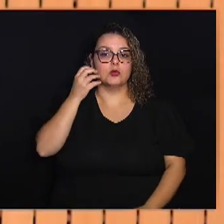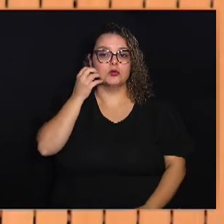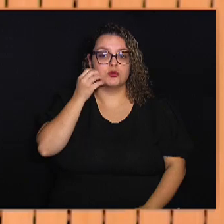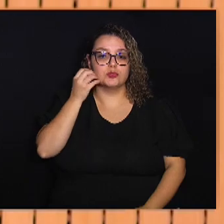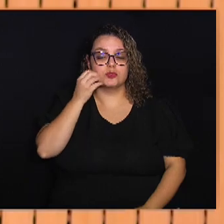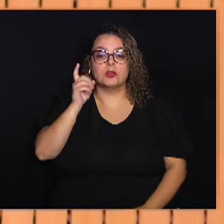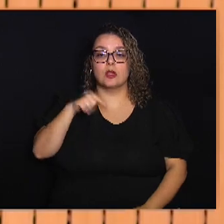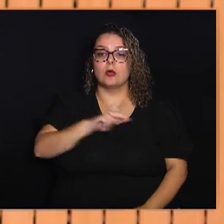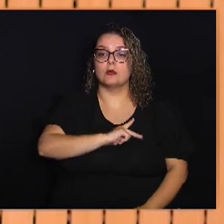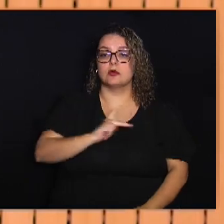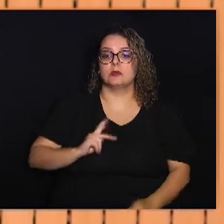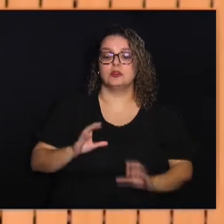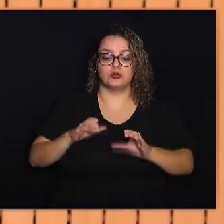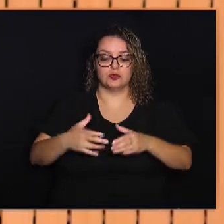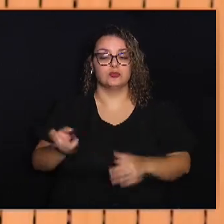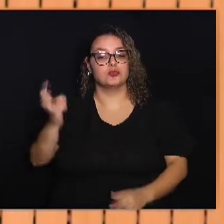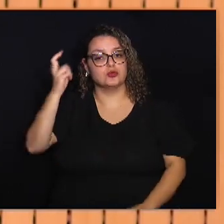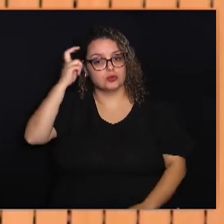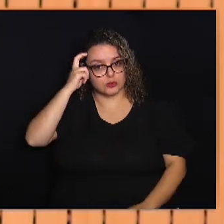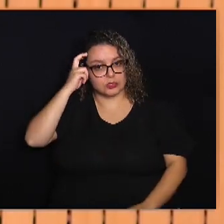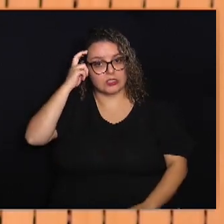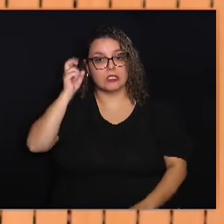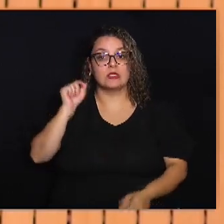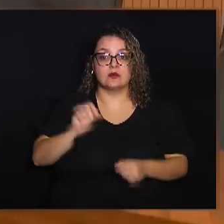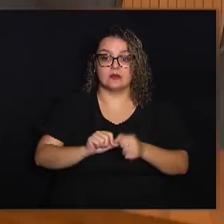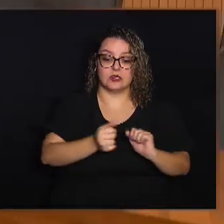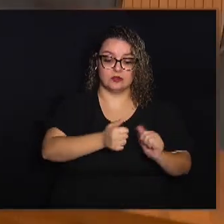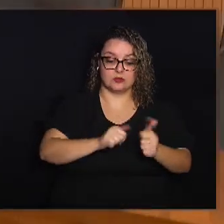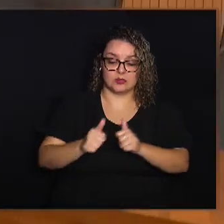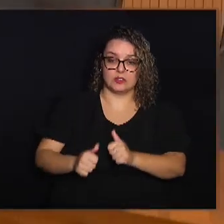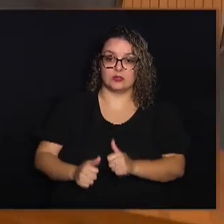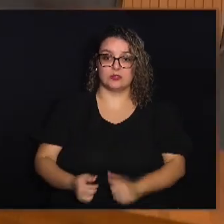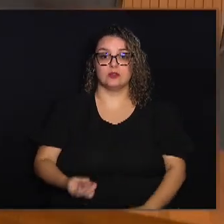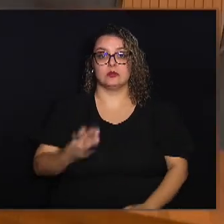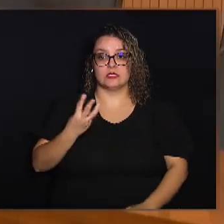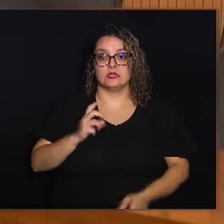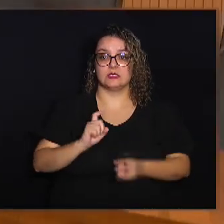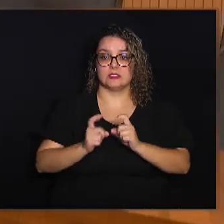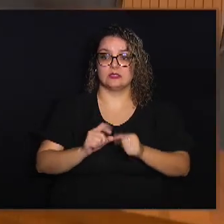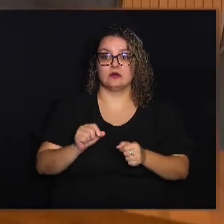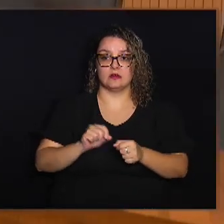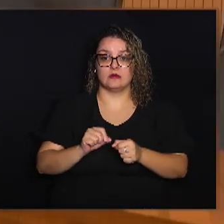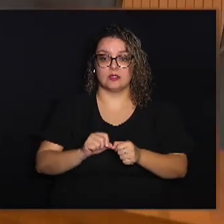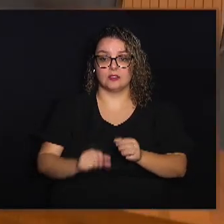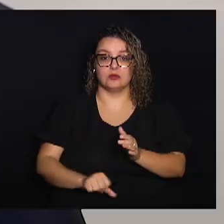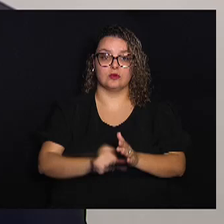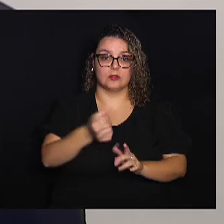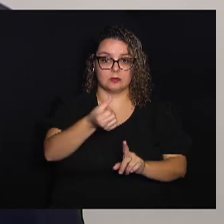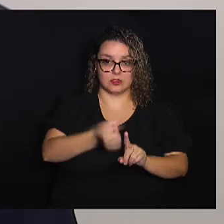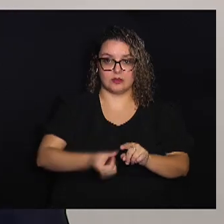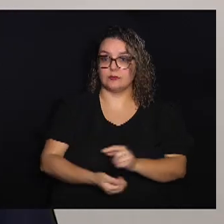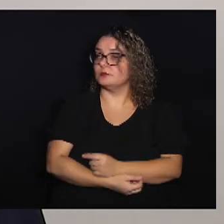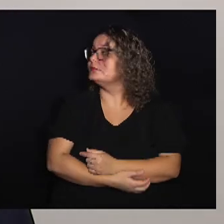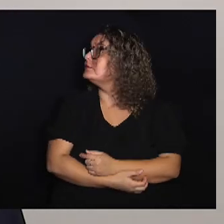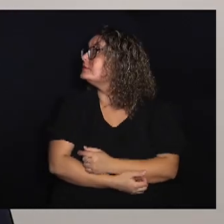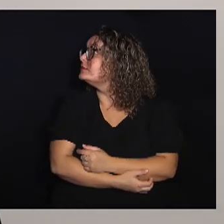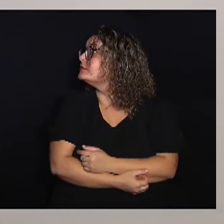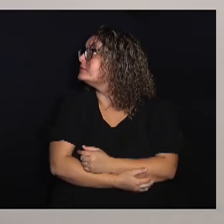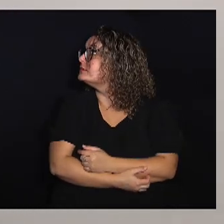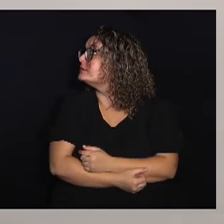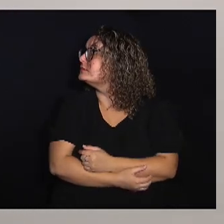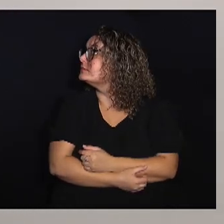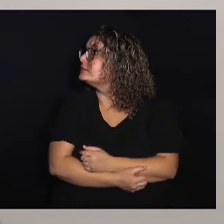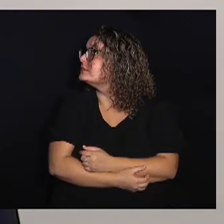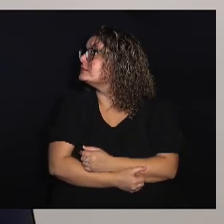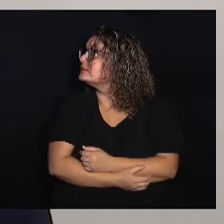é o presidente da Comissão de Cultura e fez um balanço sobre as 3 reuniões realizadas no primeiro semestre. Ela se desempenhou bastante